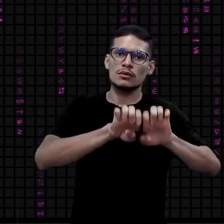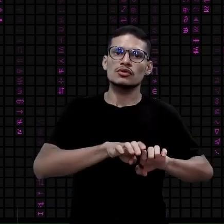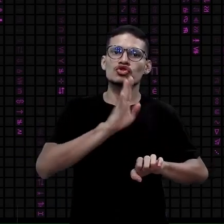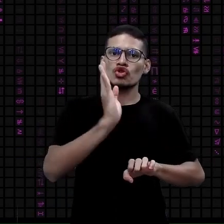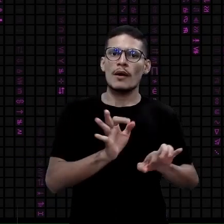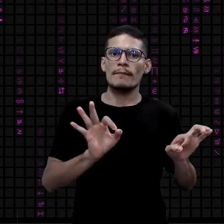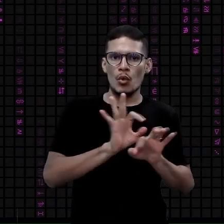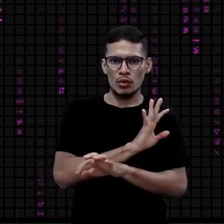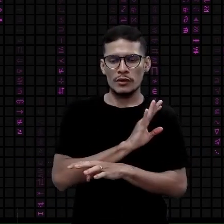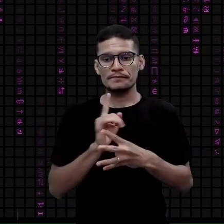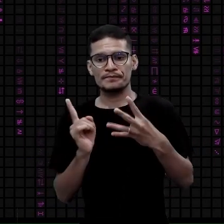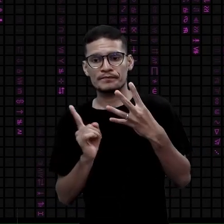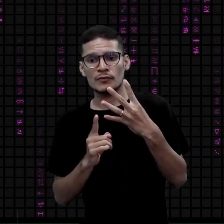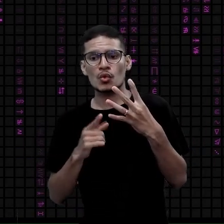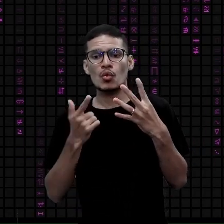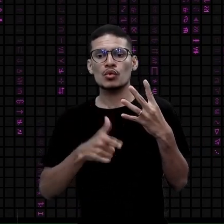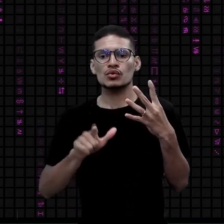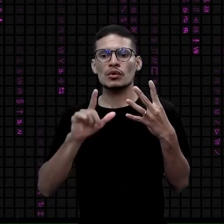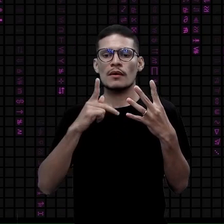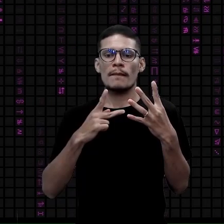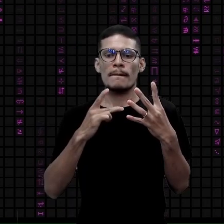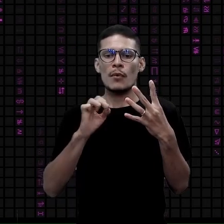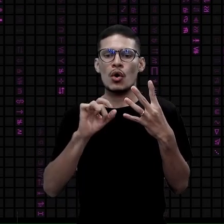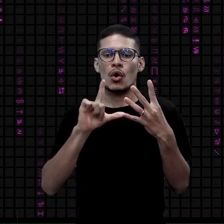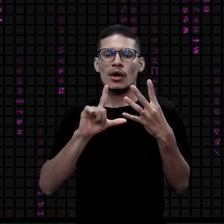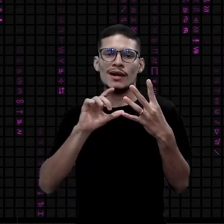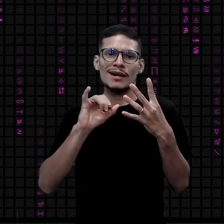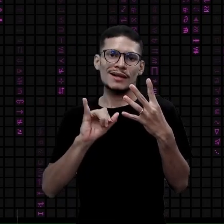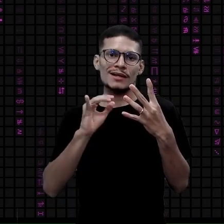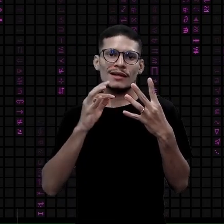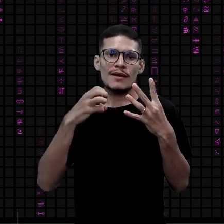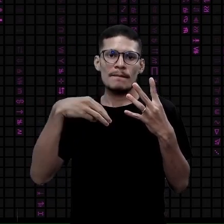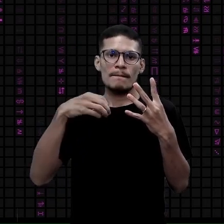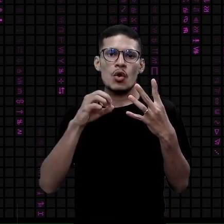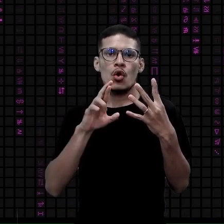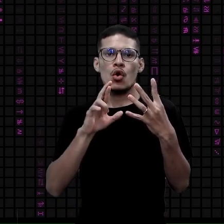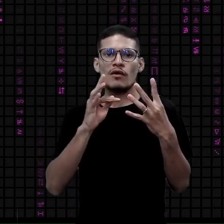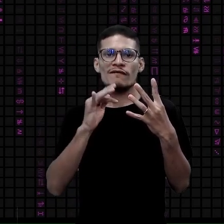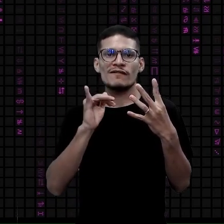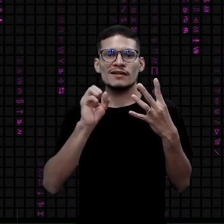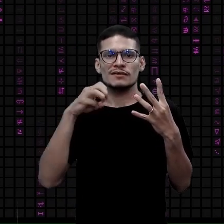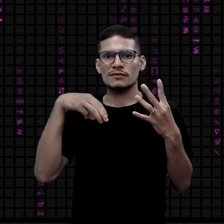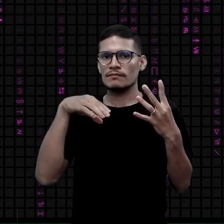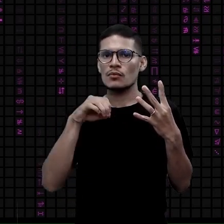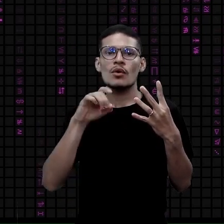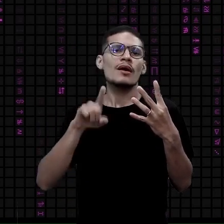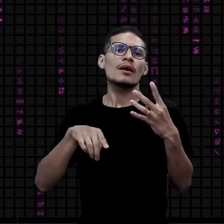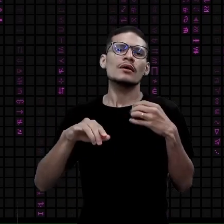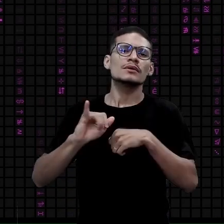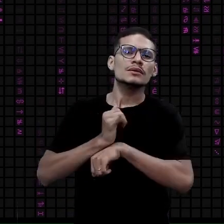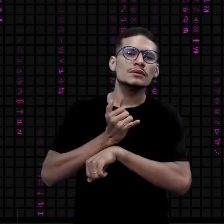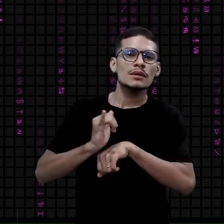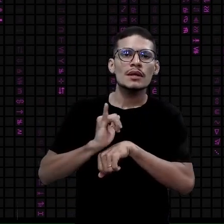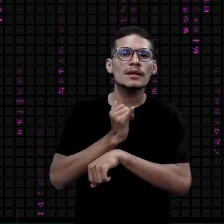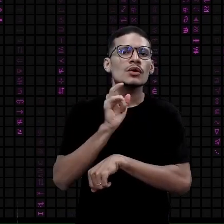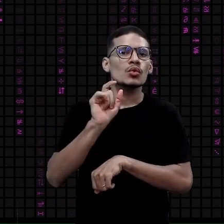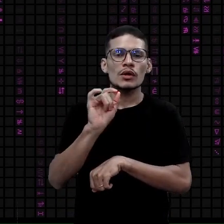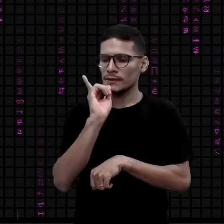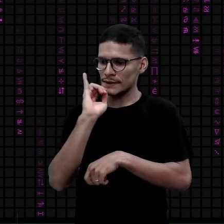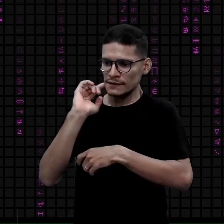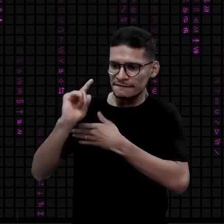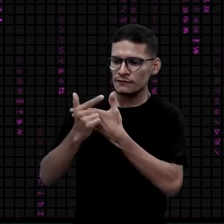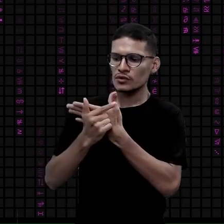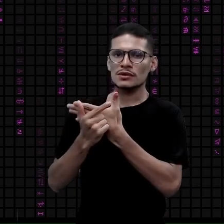por último, o polimorfismo, que é a técnica que permite que um método ou função assuma